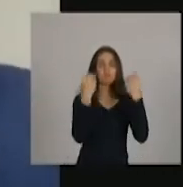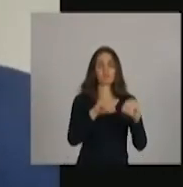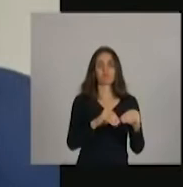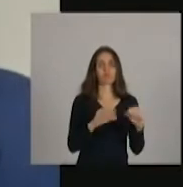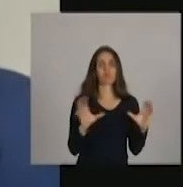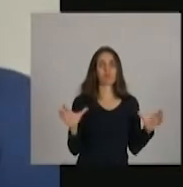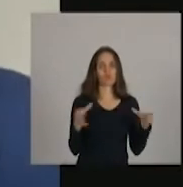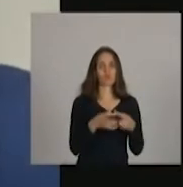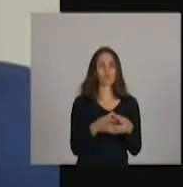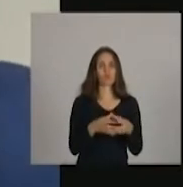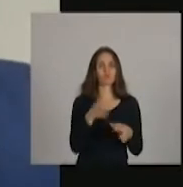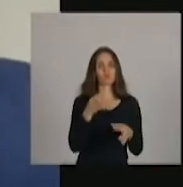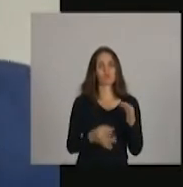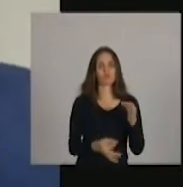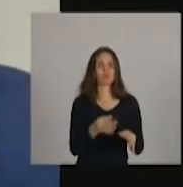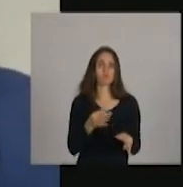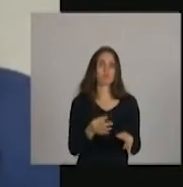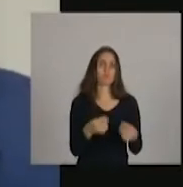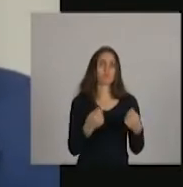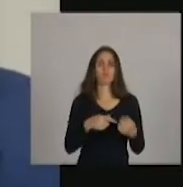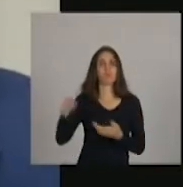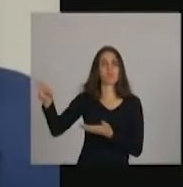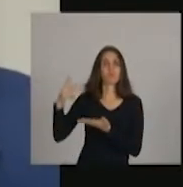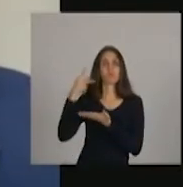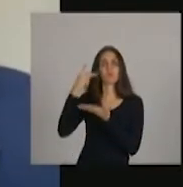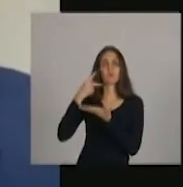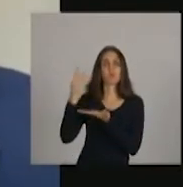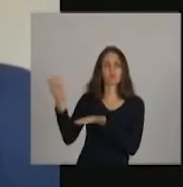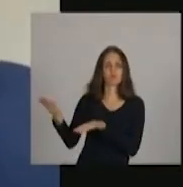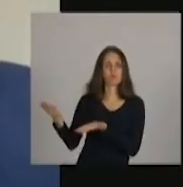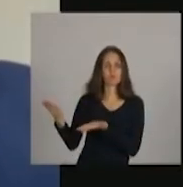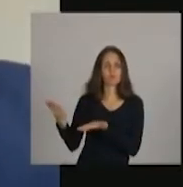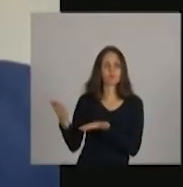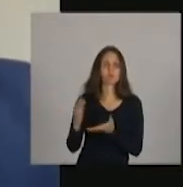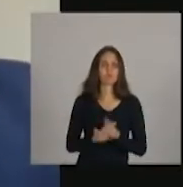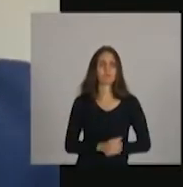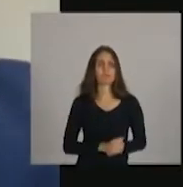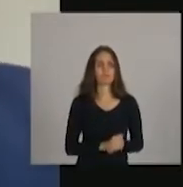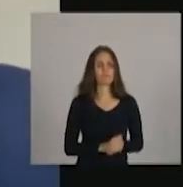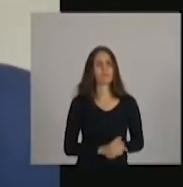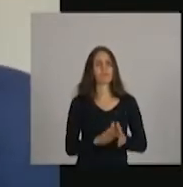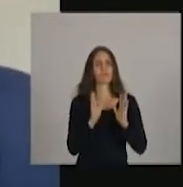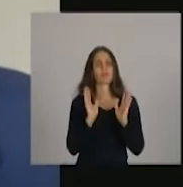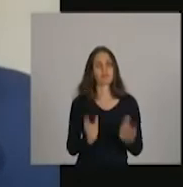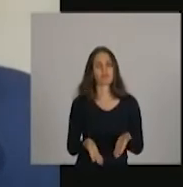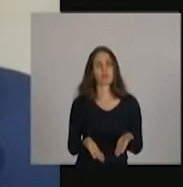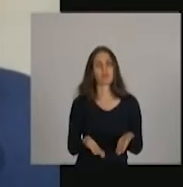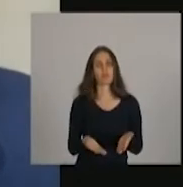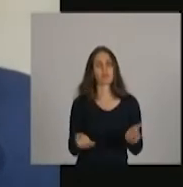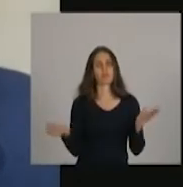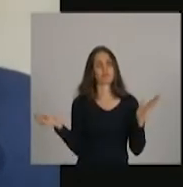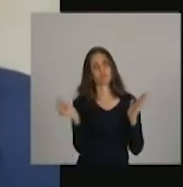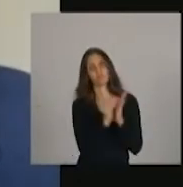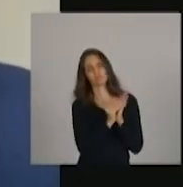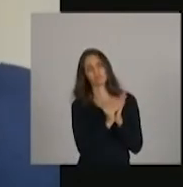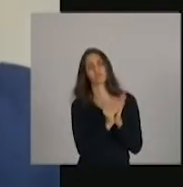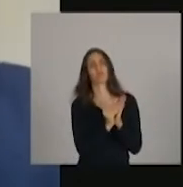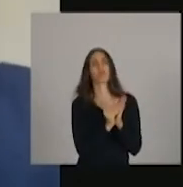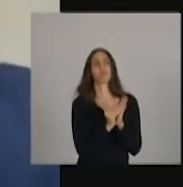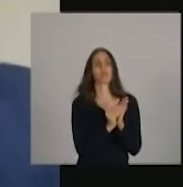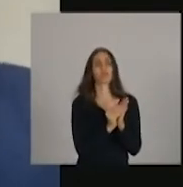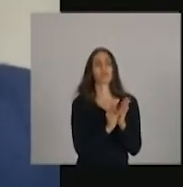Justiça, não é a Procuradoria. A Procuradoria é algo consultivo. E nós já deliberamos esse projeto que está na pauta. Ele já